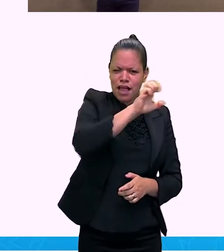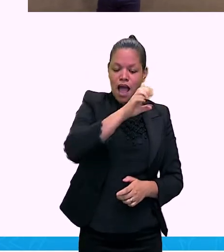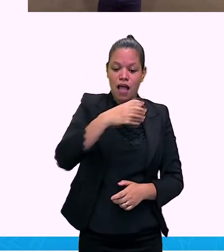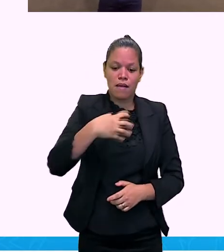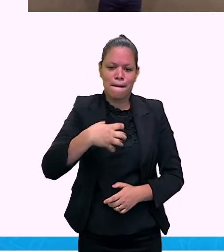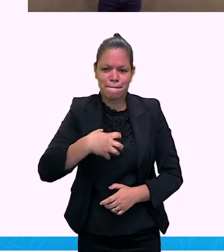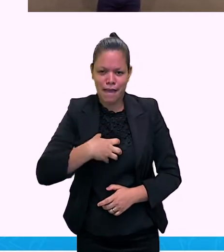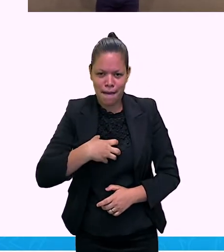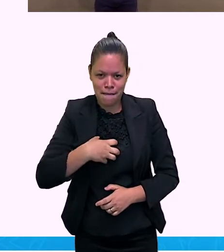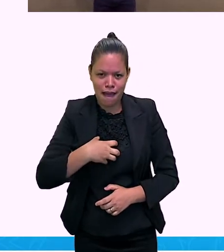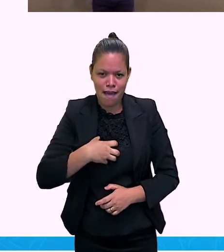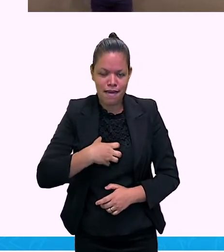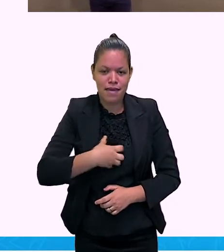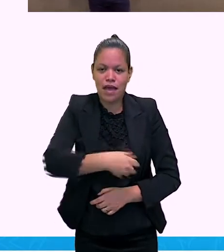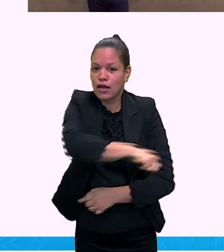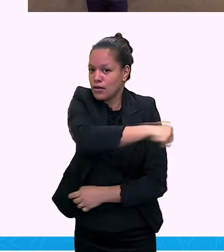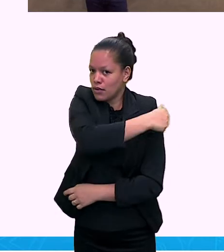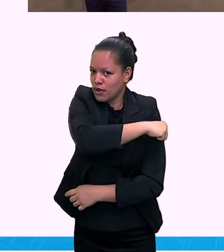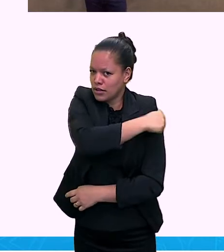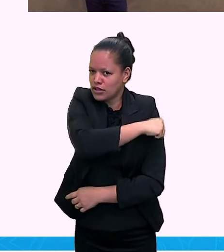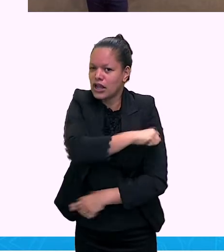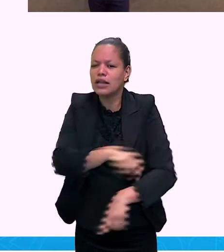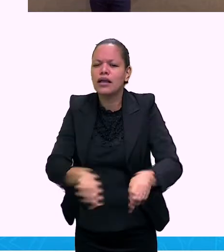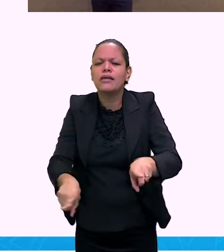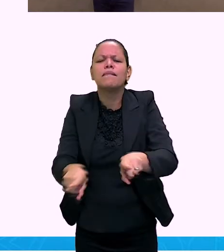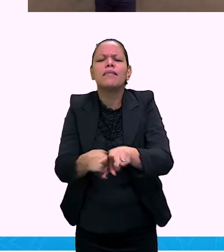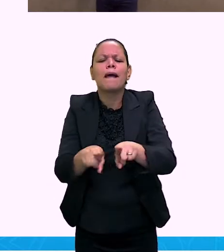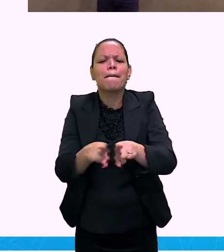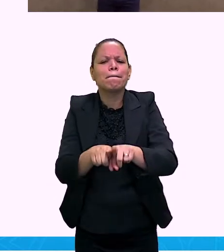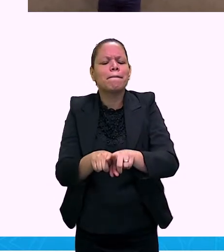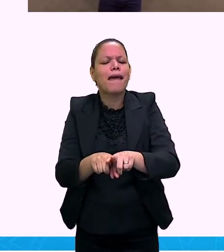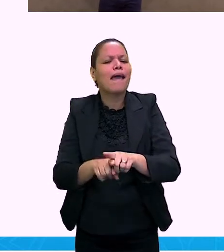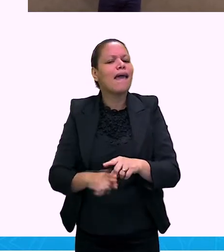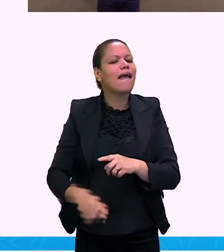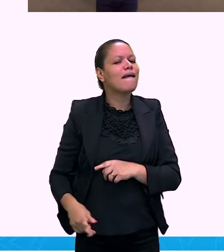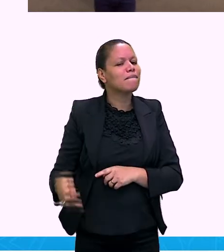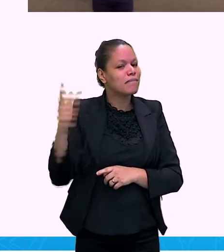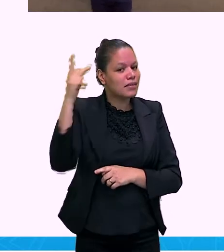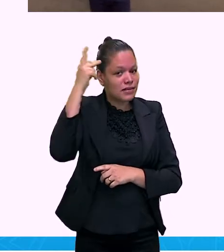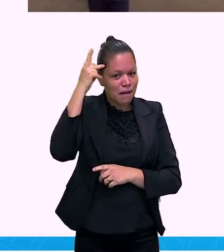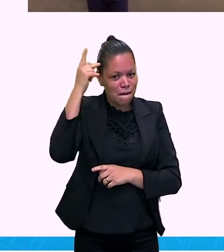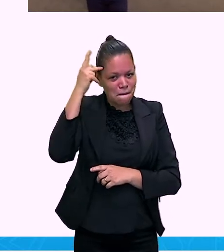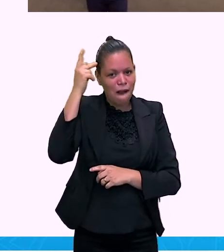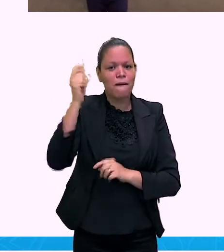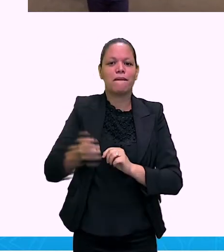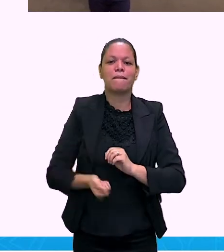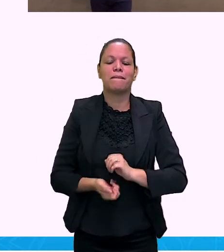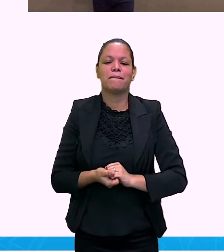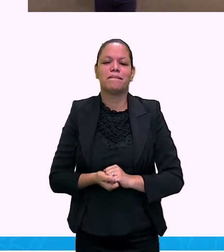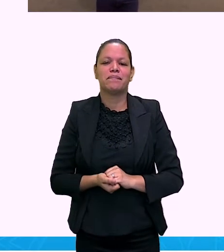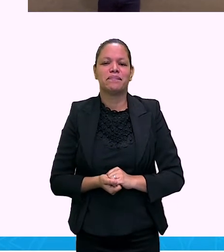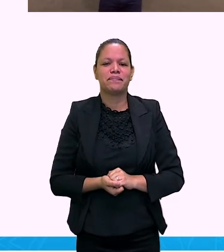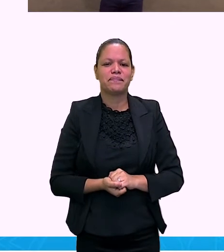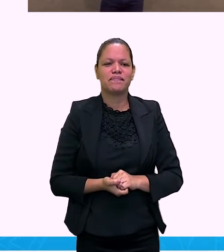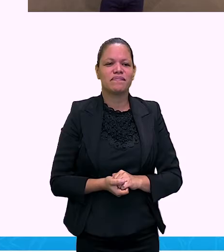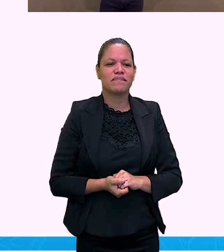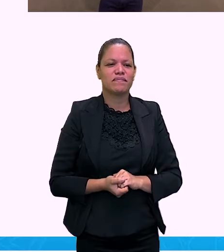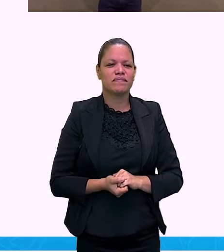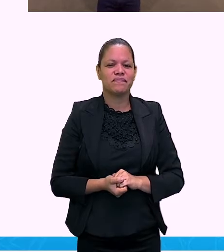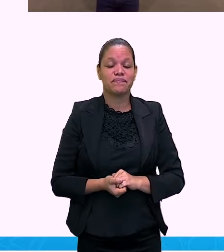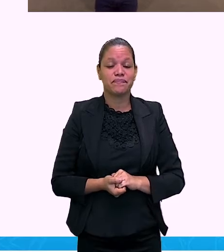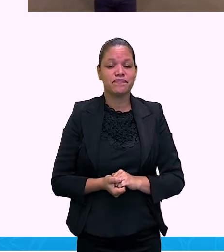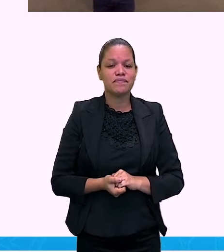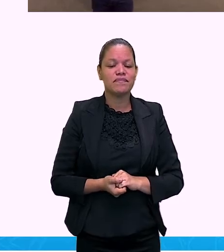Rio de Janeiro e também de São Paulo, né, na parte litoral dessa parte do Brasil.